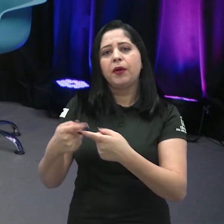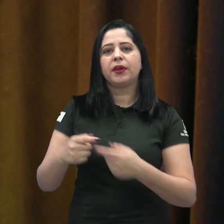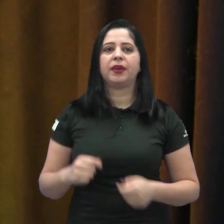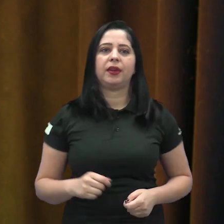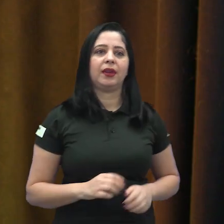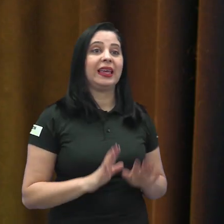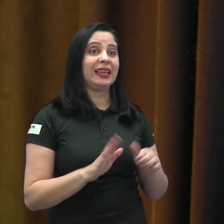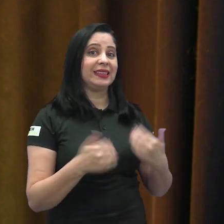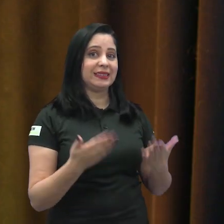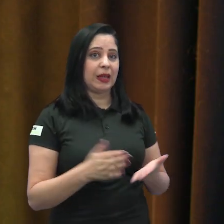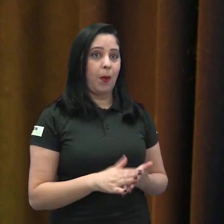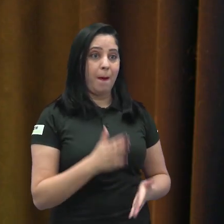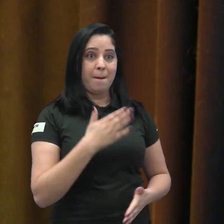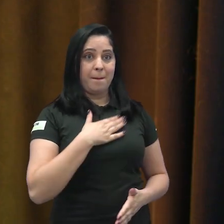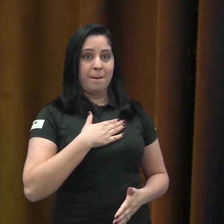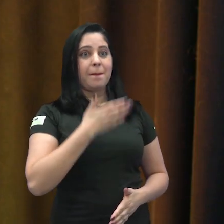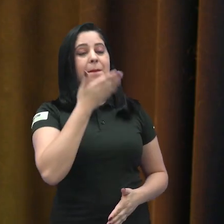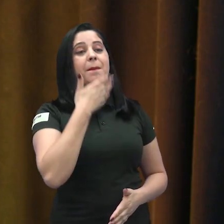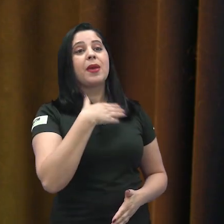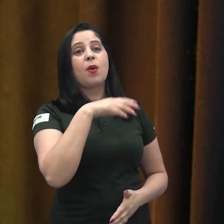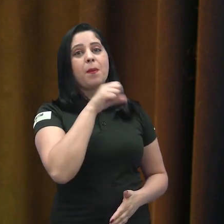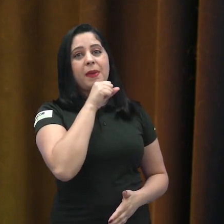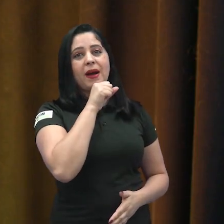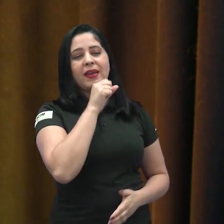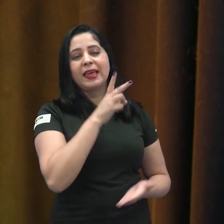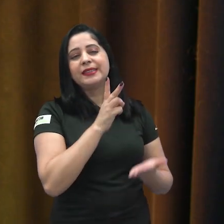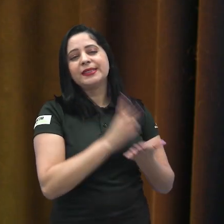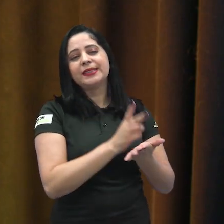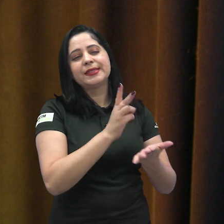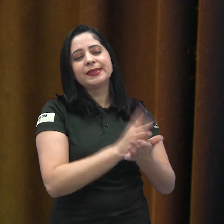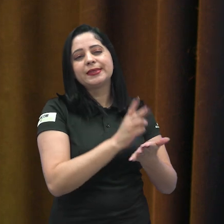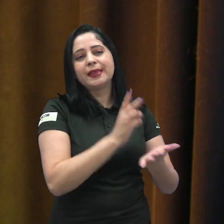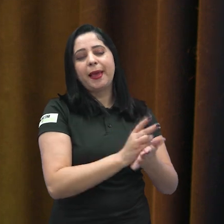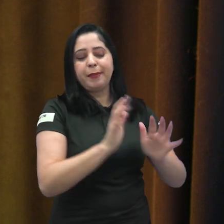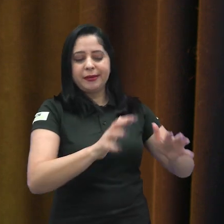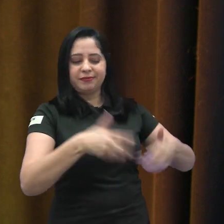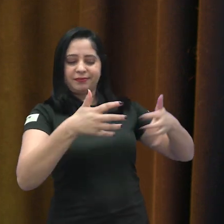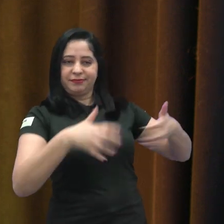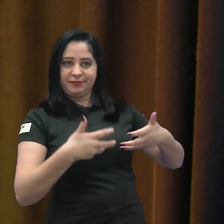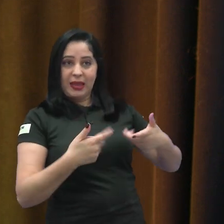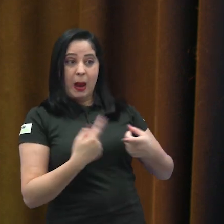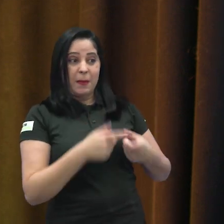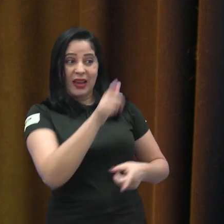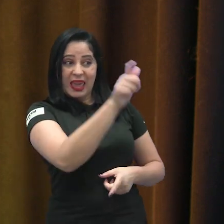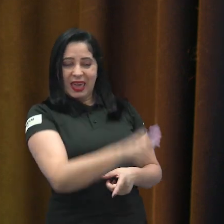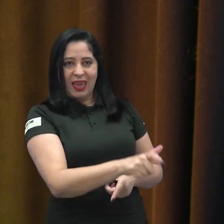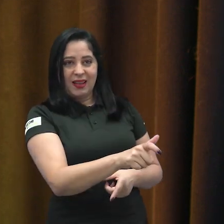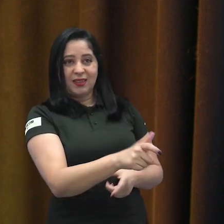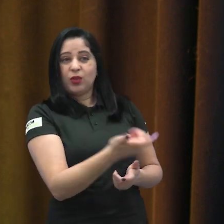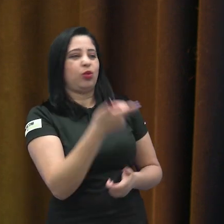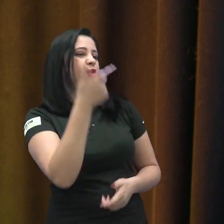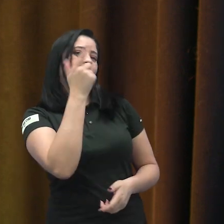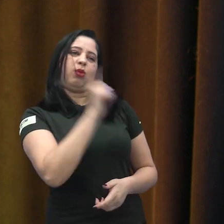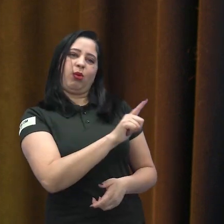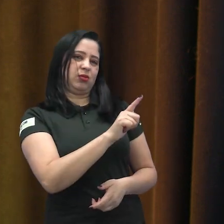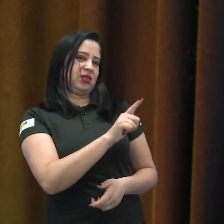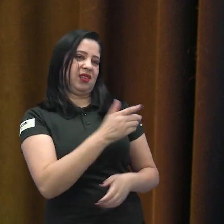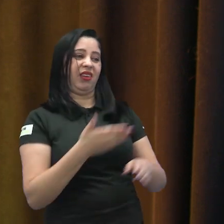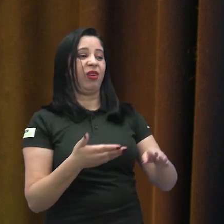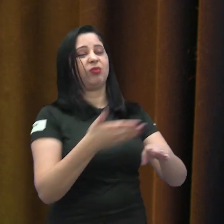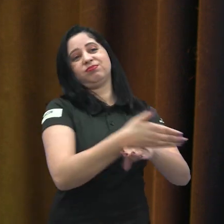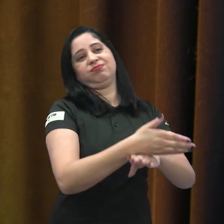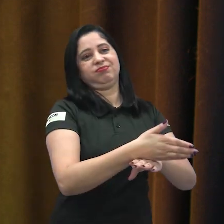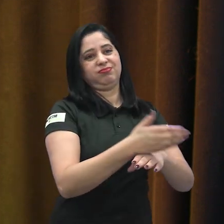Eu, desde sempre, o meu pai, é aquela coisa do pai querer ser atleta, e não foi. E aí